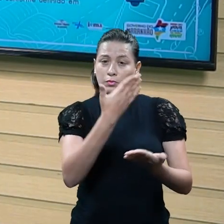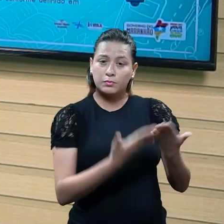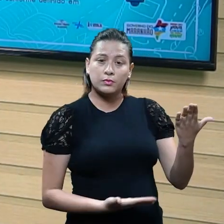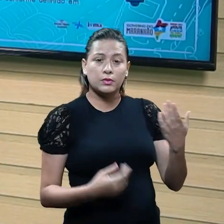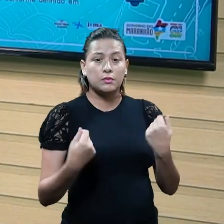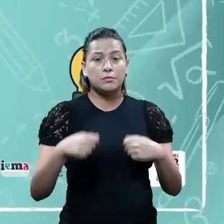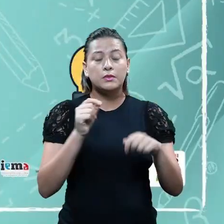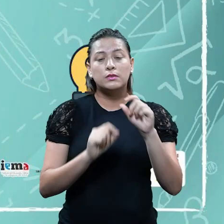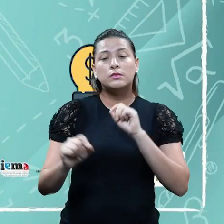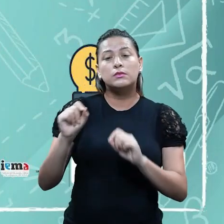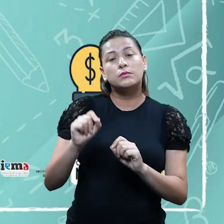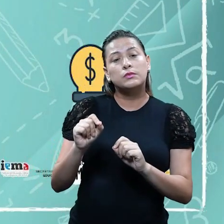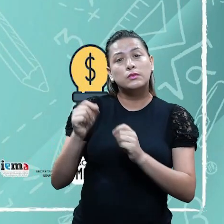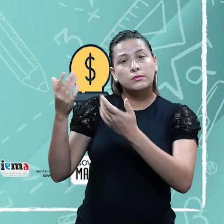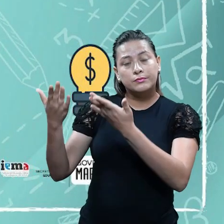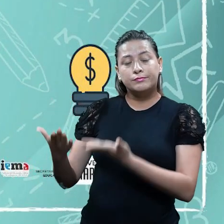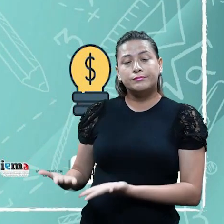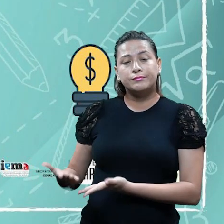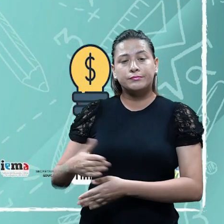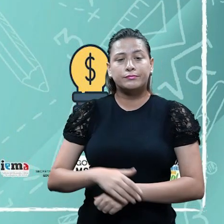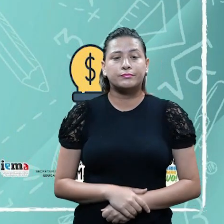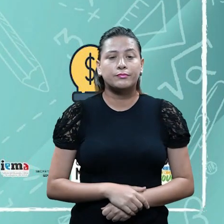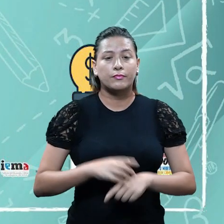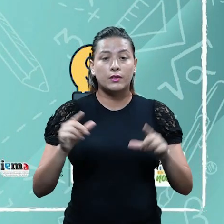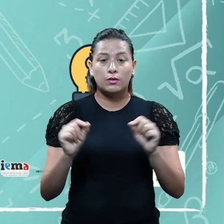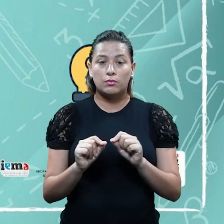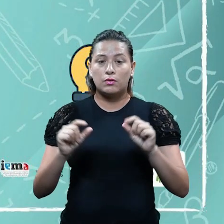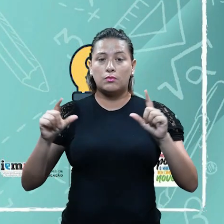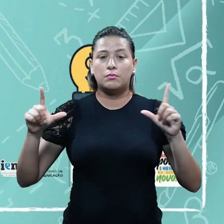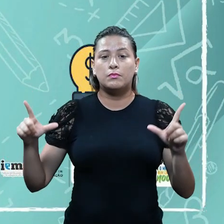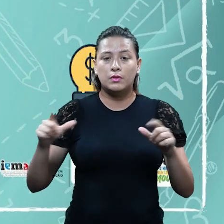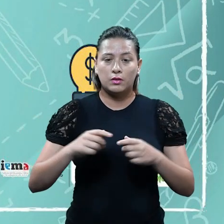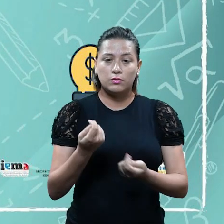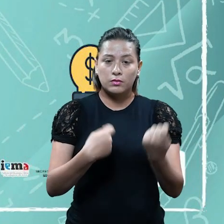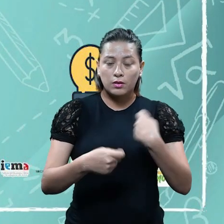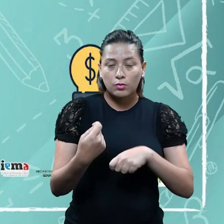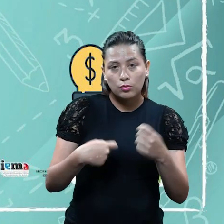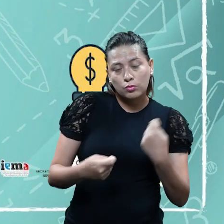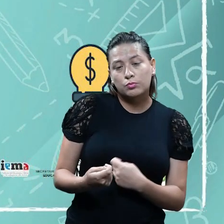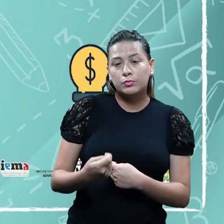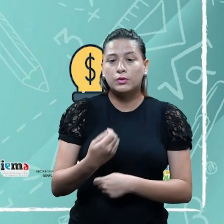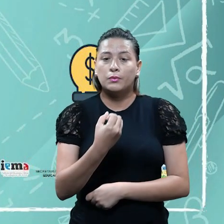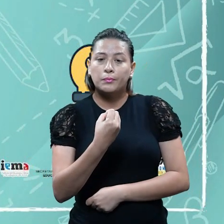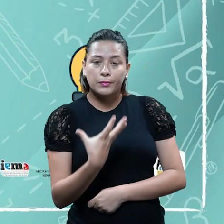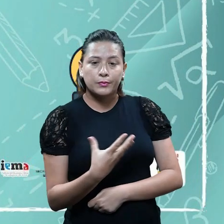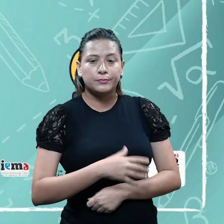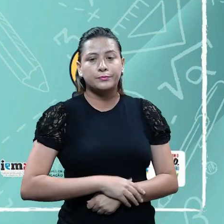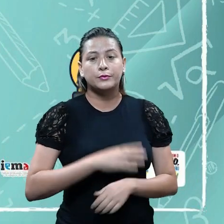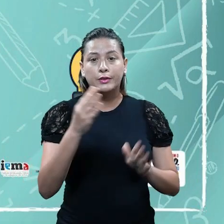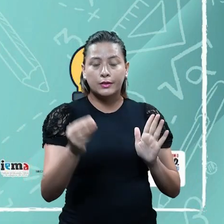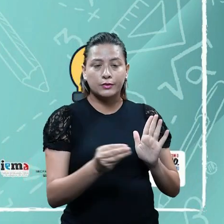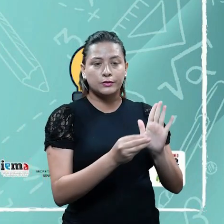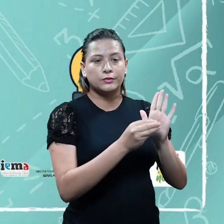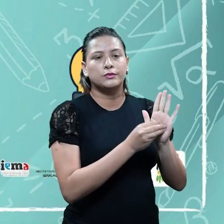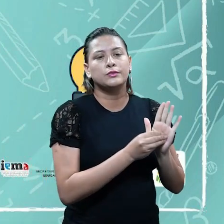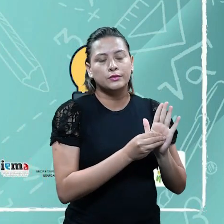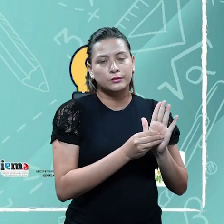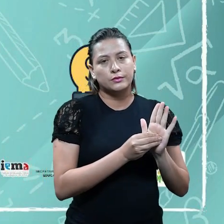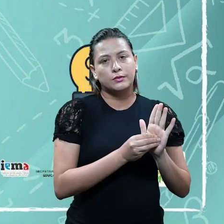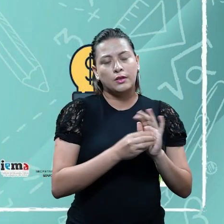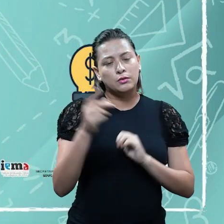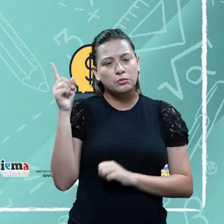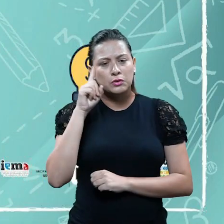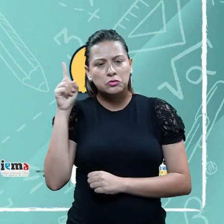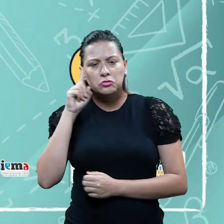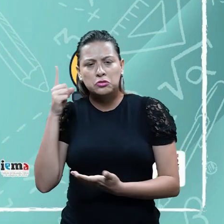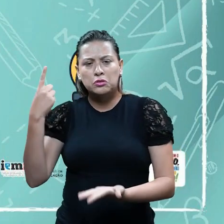saber o que é ingresso. Ingresso é o aumento nos benefícios econômicos registrados durante um determinado período. Olha